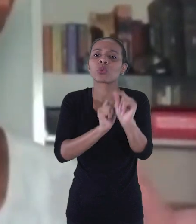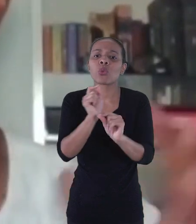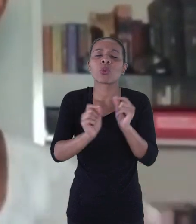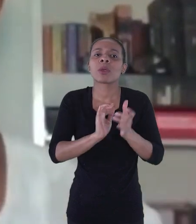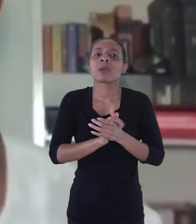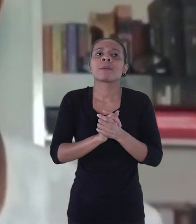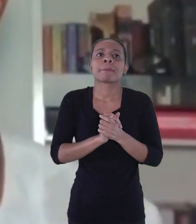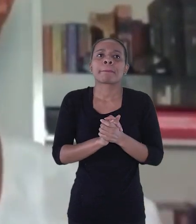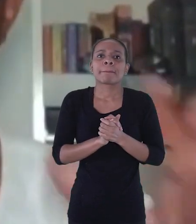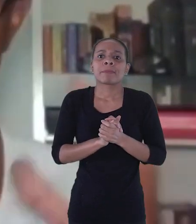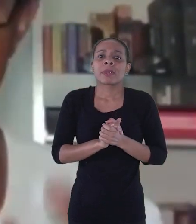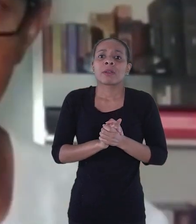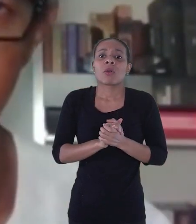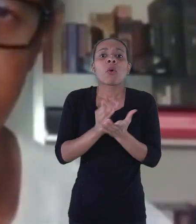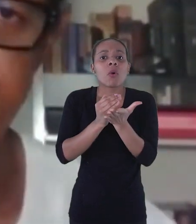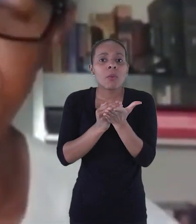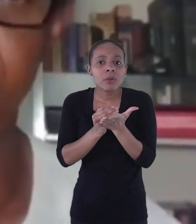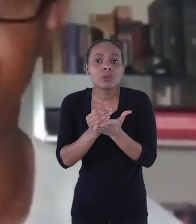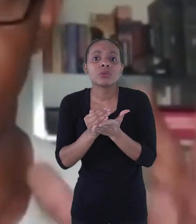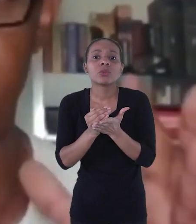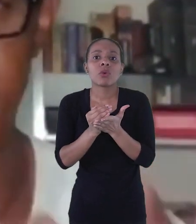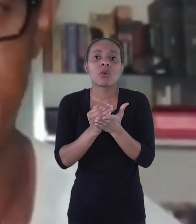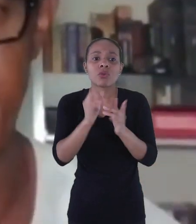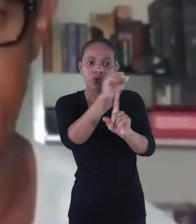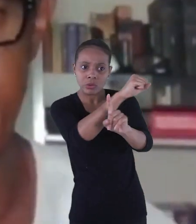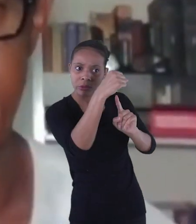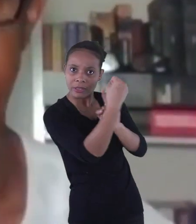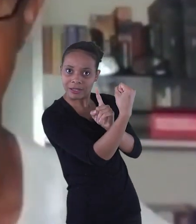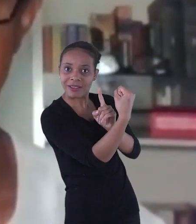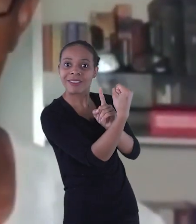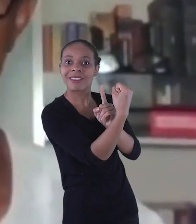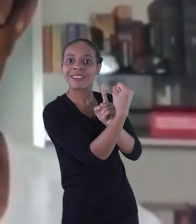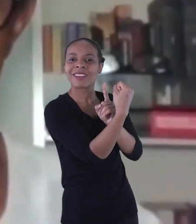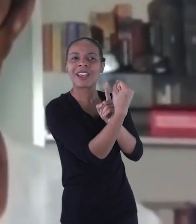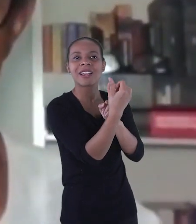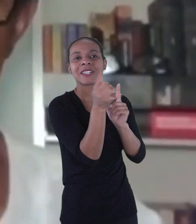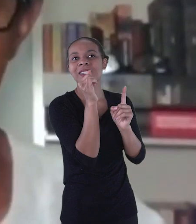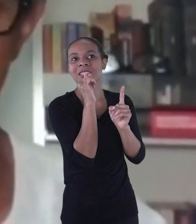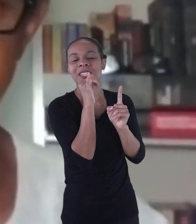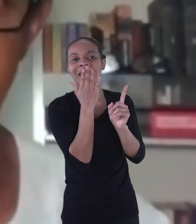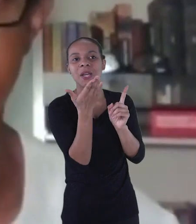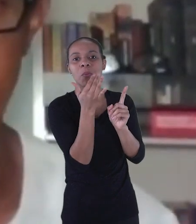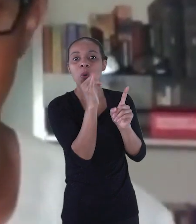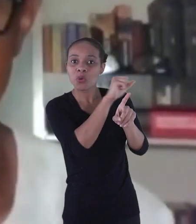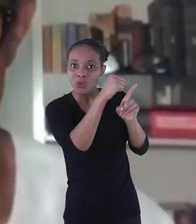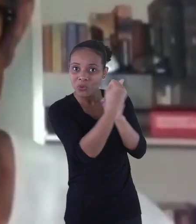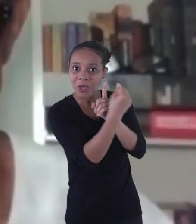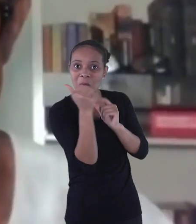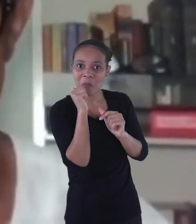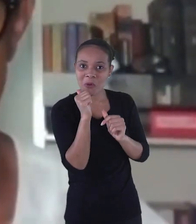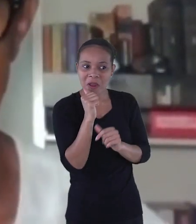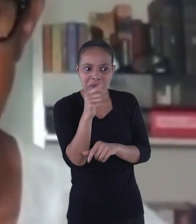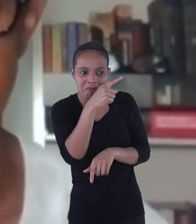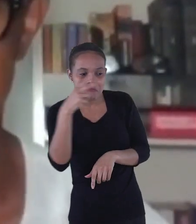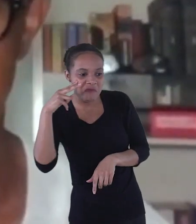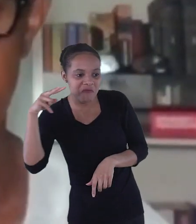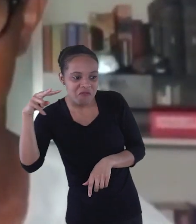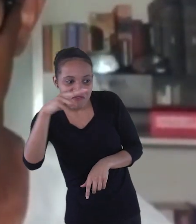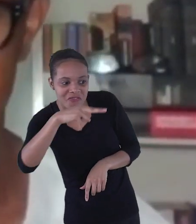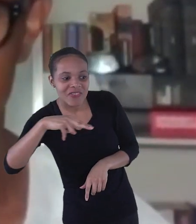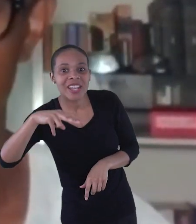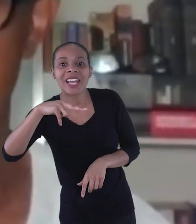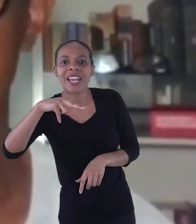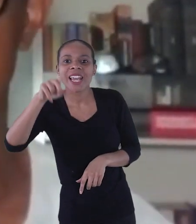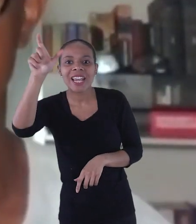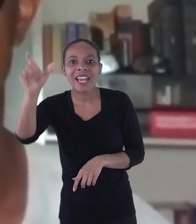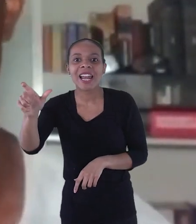ela passou a se vestir socialmente como, digamos assim, as mulheres que ela via na sociedade, né?